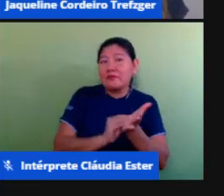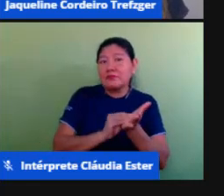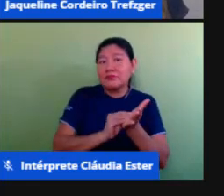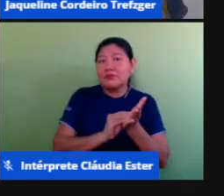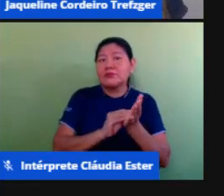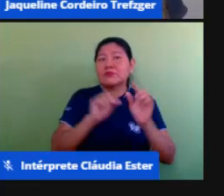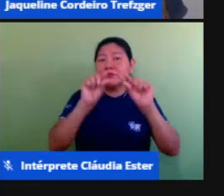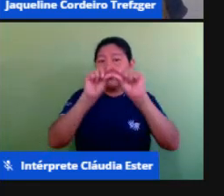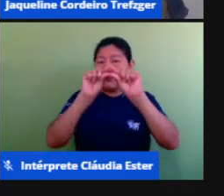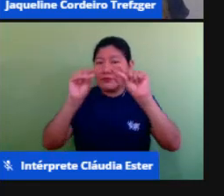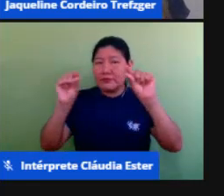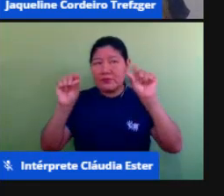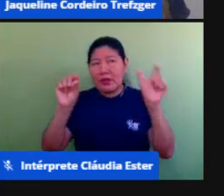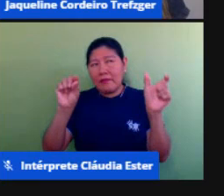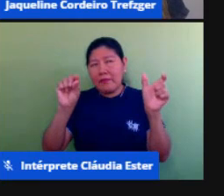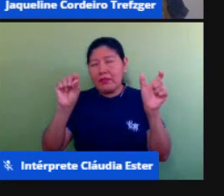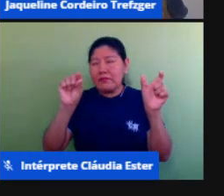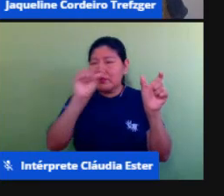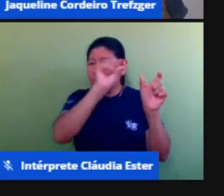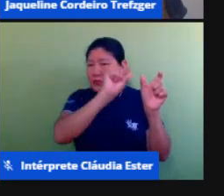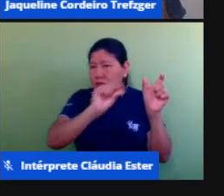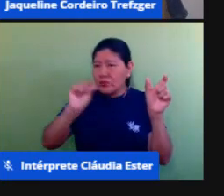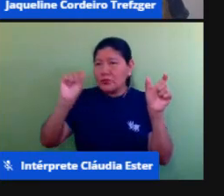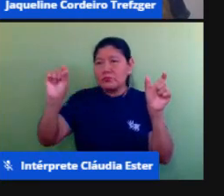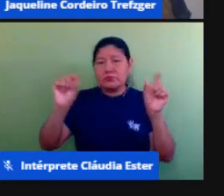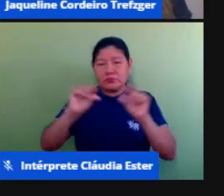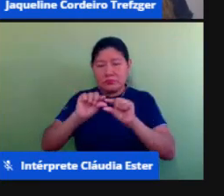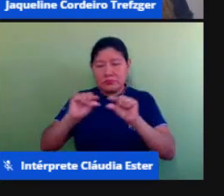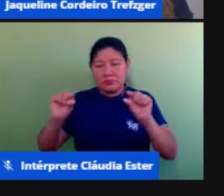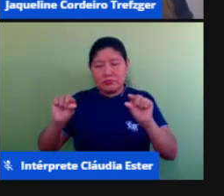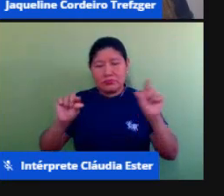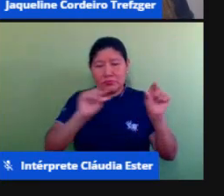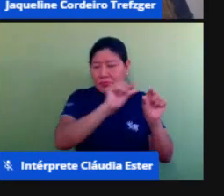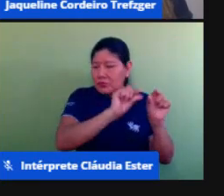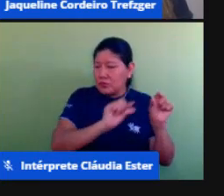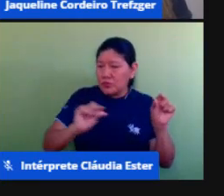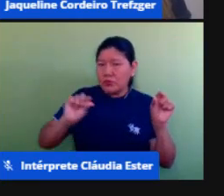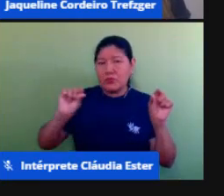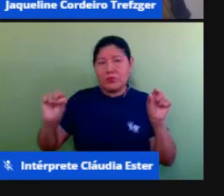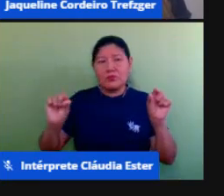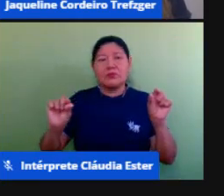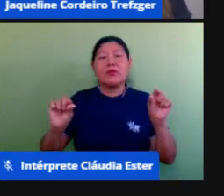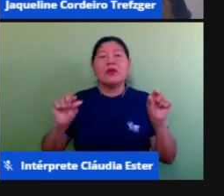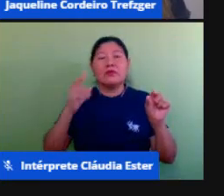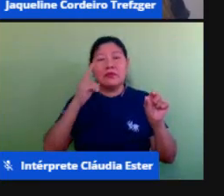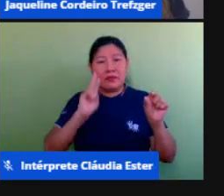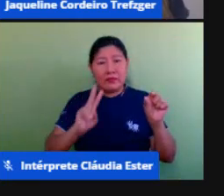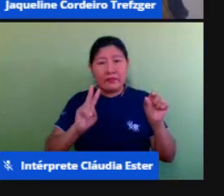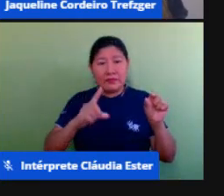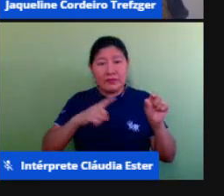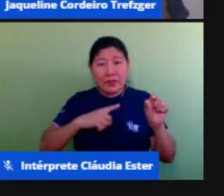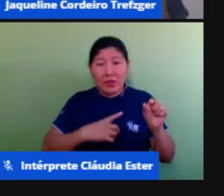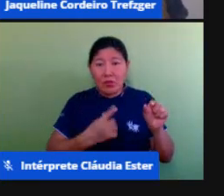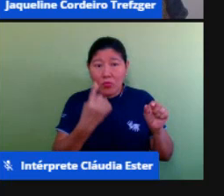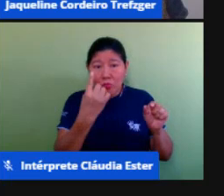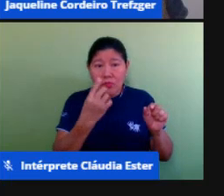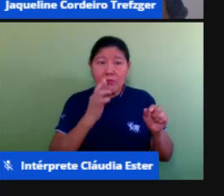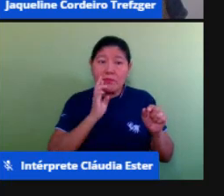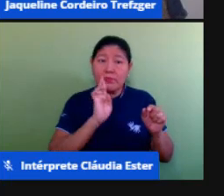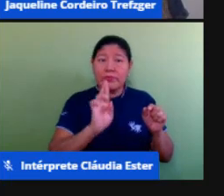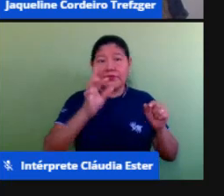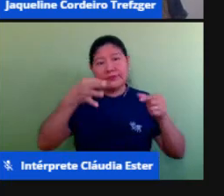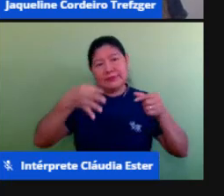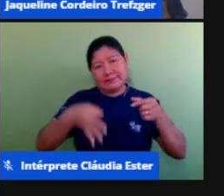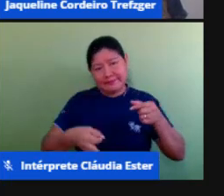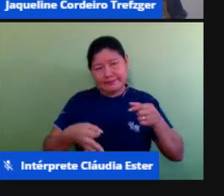como só uma única resposta certa. Quando eu vou trabalhar dentro de uma evolução de uma resposta, a identificação, que